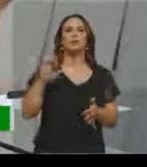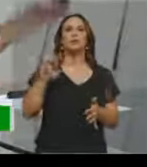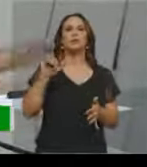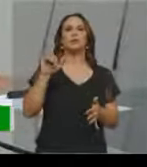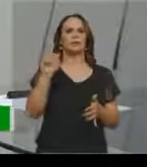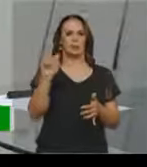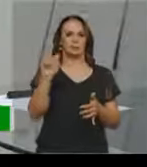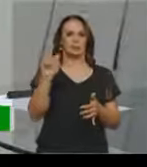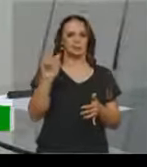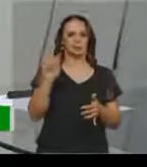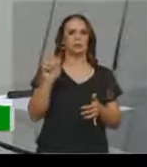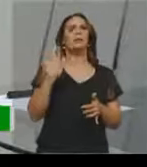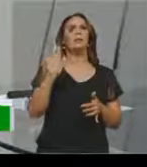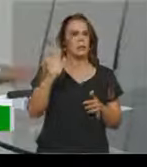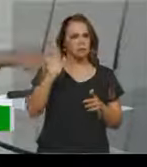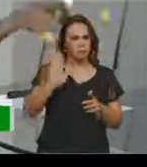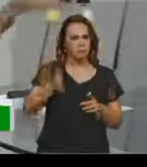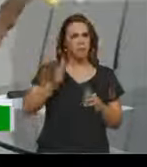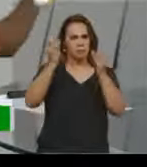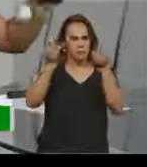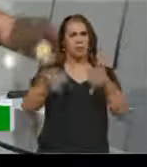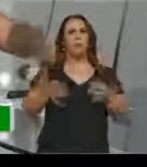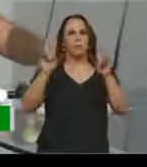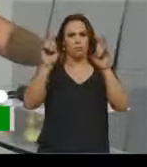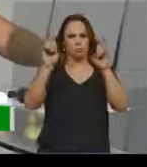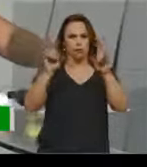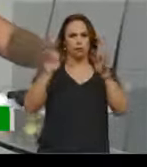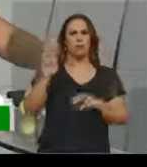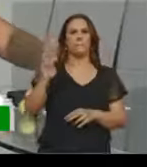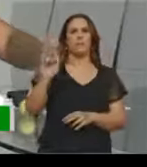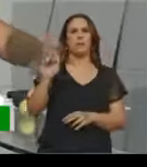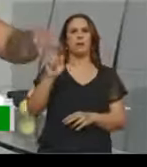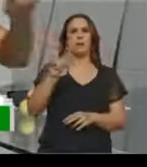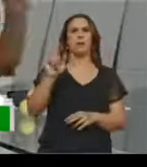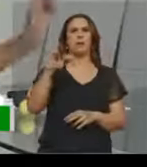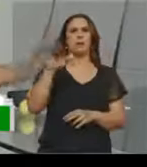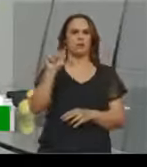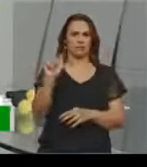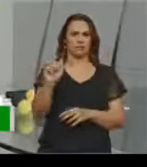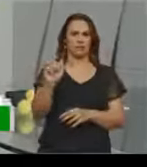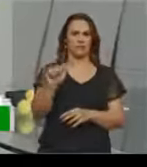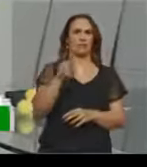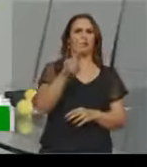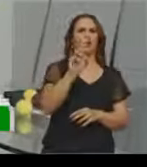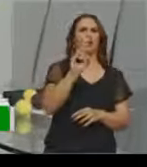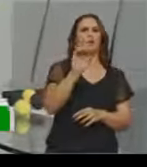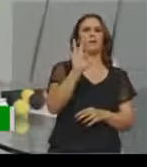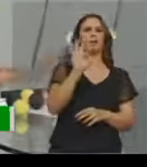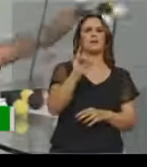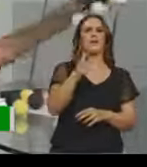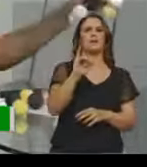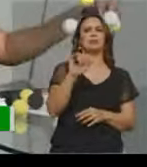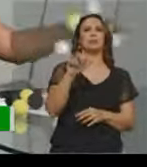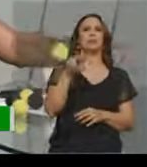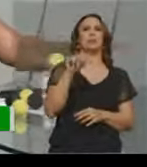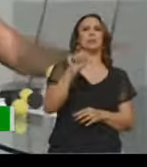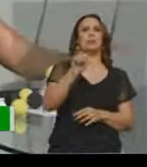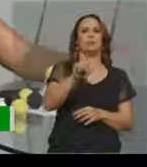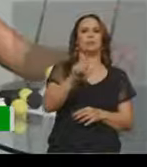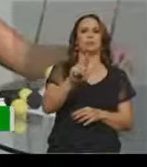nos ajudar melhor. Então, aqui eu tenho um modelinho que vai representar uma ligação dupla e um modelinho que vai representar